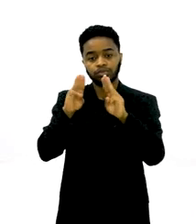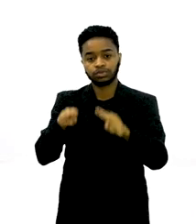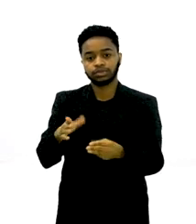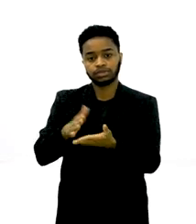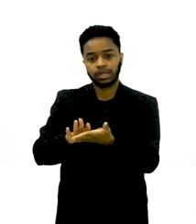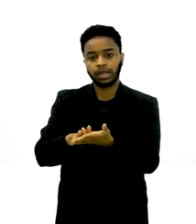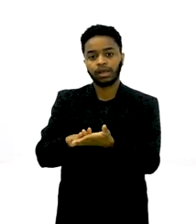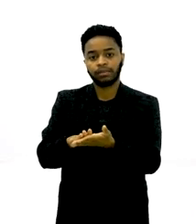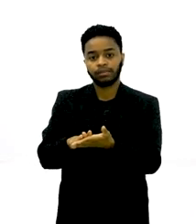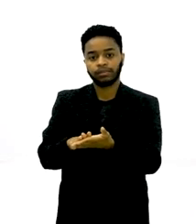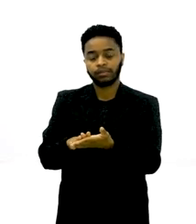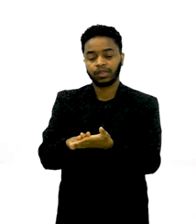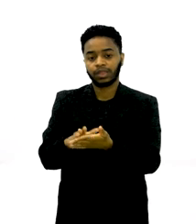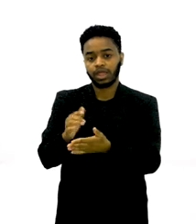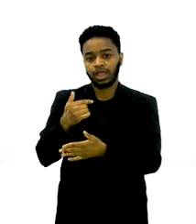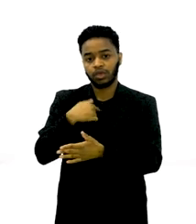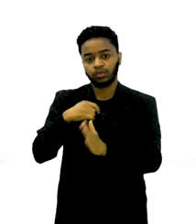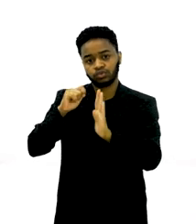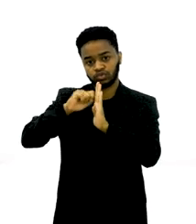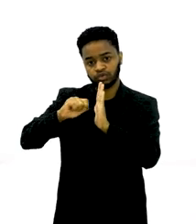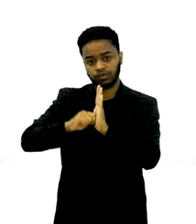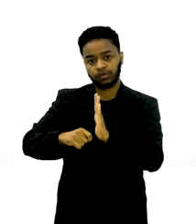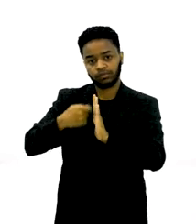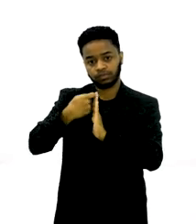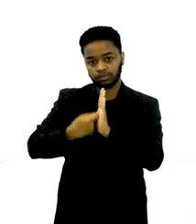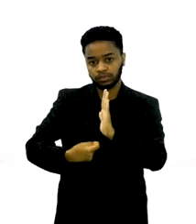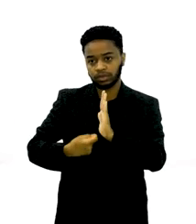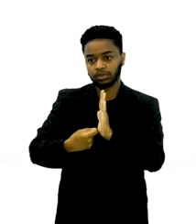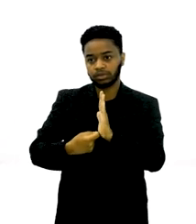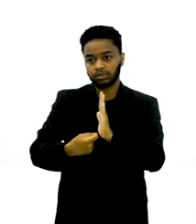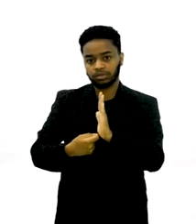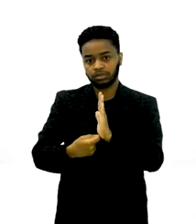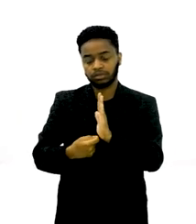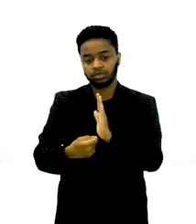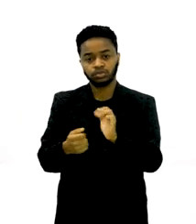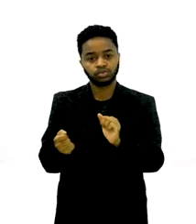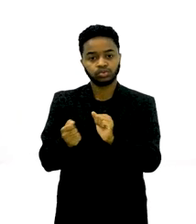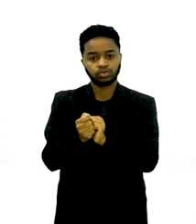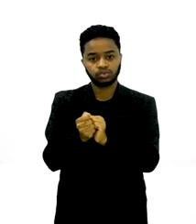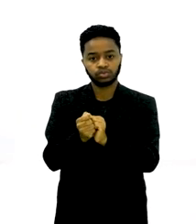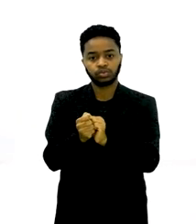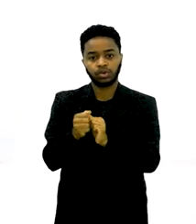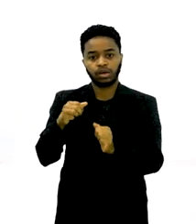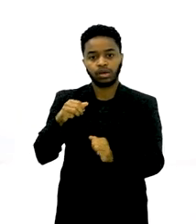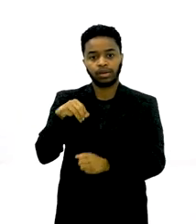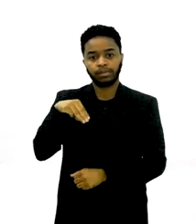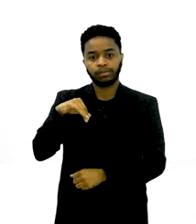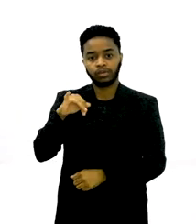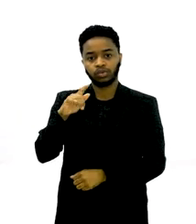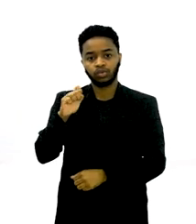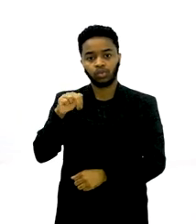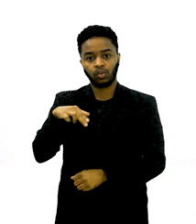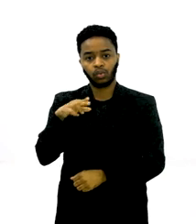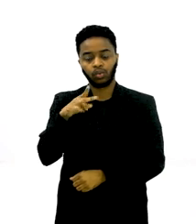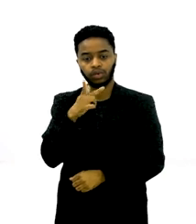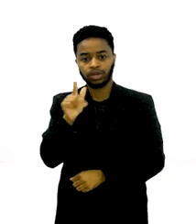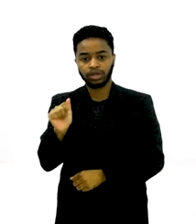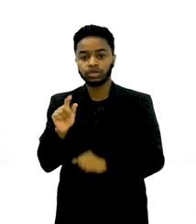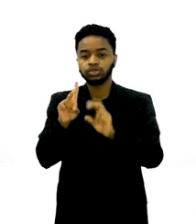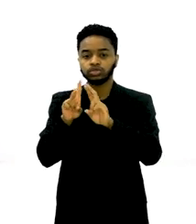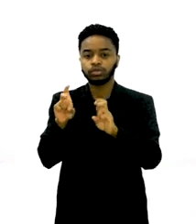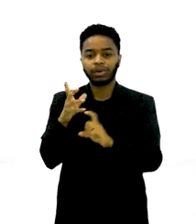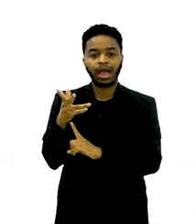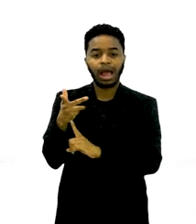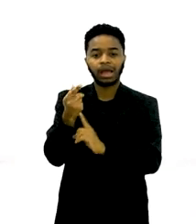chamada samba em revista eu fiz fiz uma matéria sobre até com Milton Cunha sobre a arte do efêmero Uhum